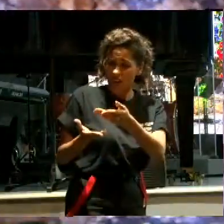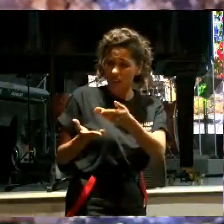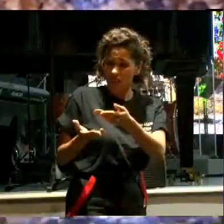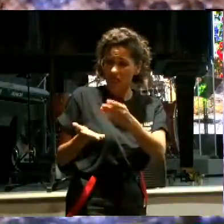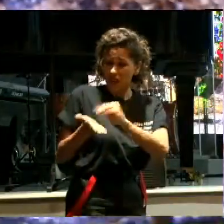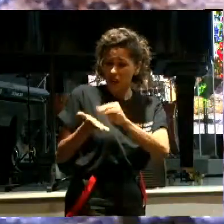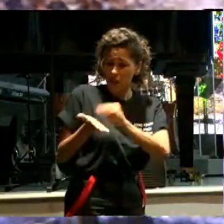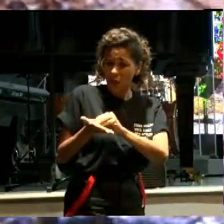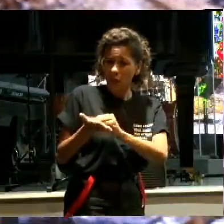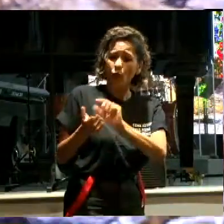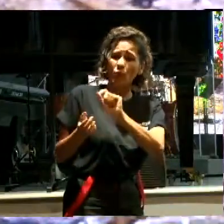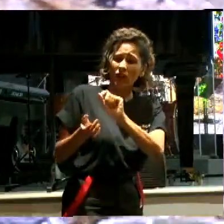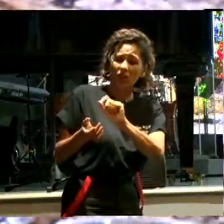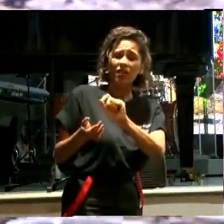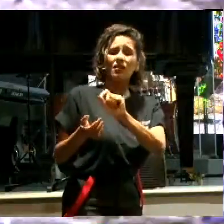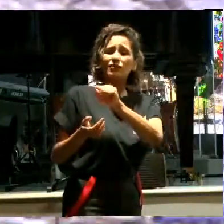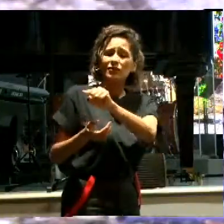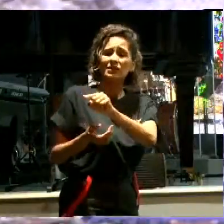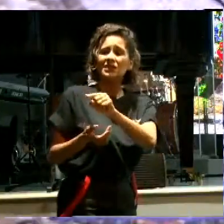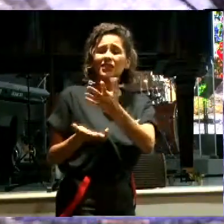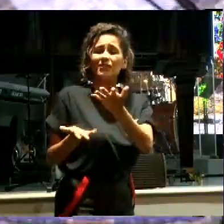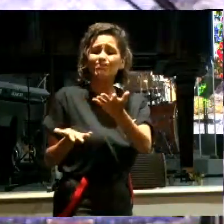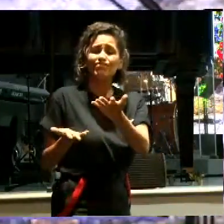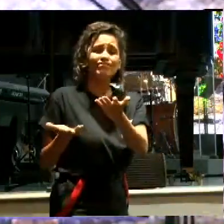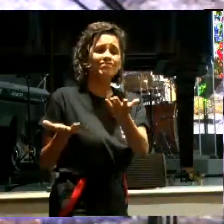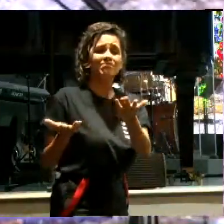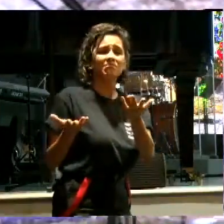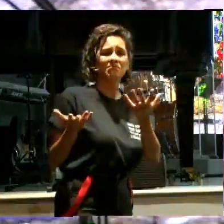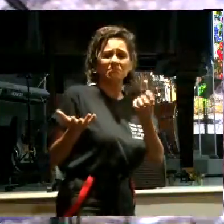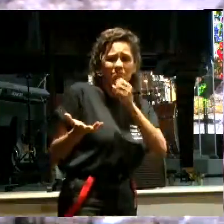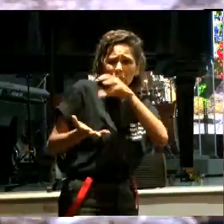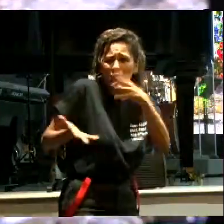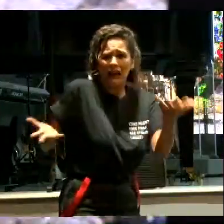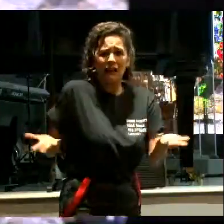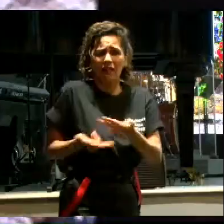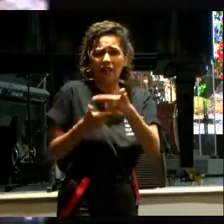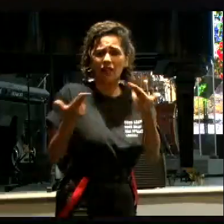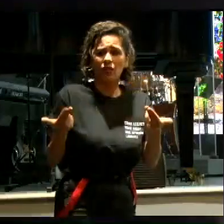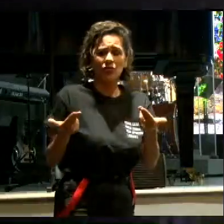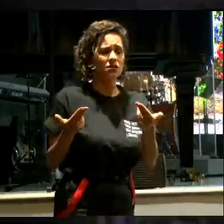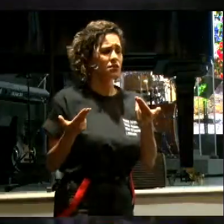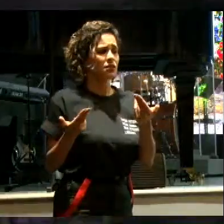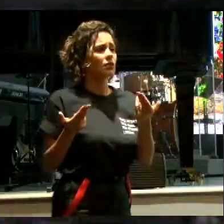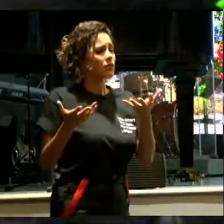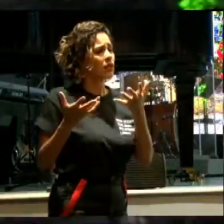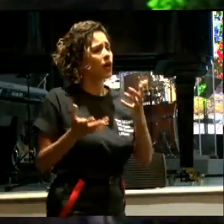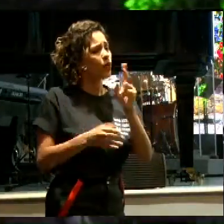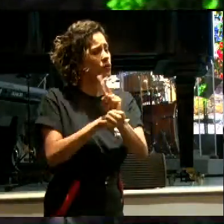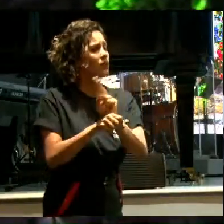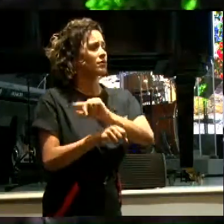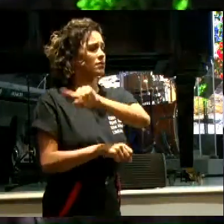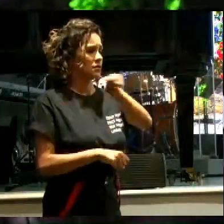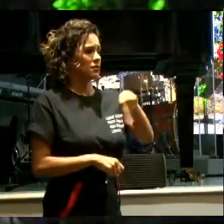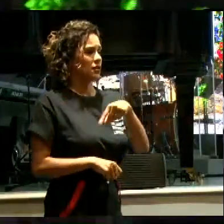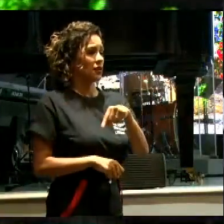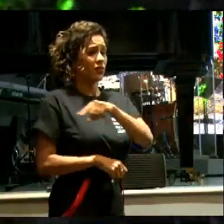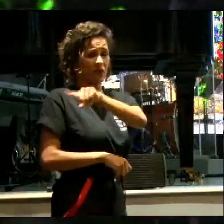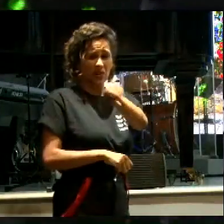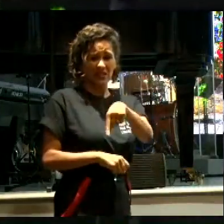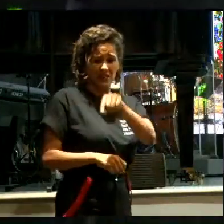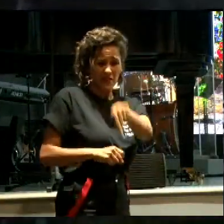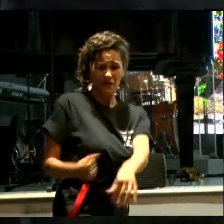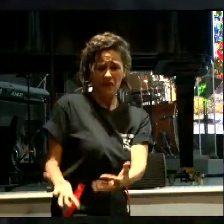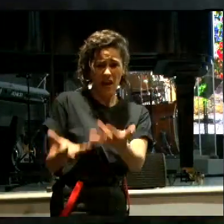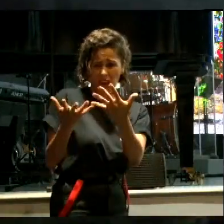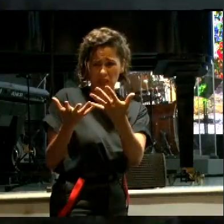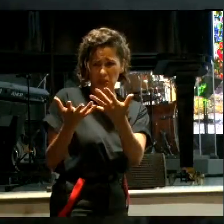inconstante. Eu não fiz vocês para povoar o inferno. Eu fiz vocês para glorificar o meu